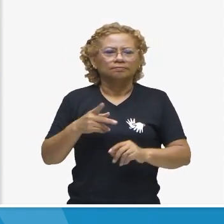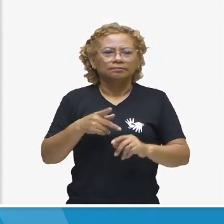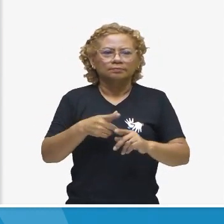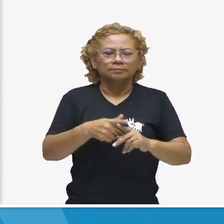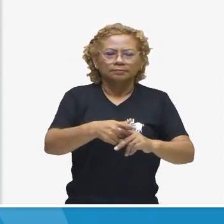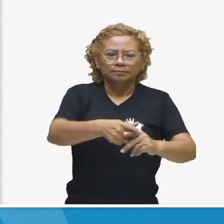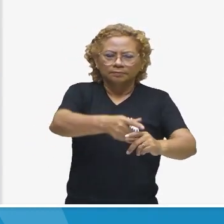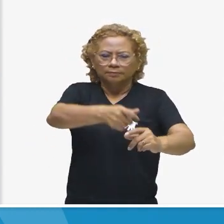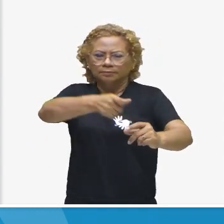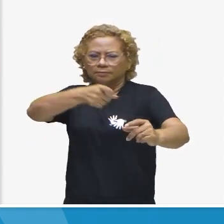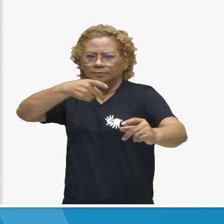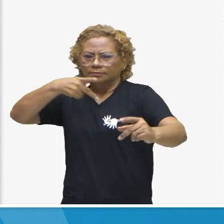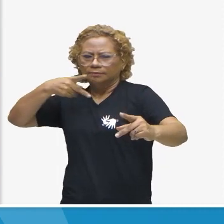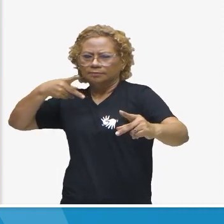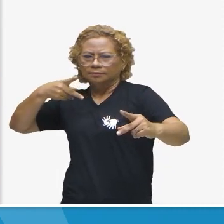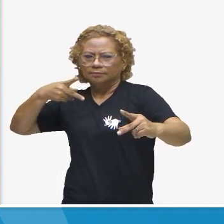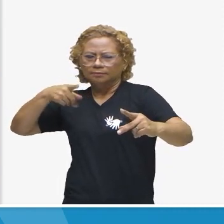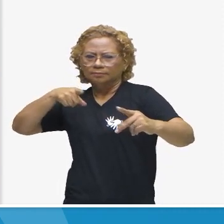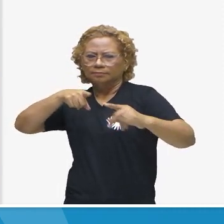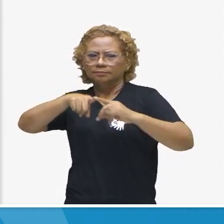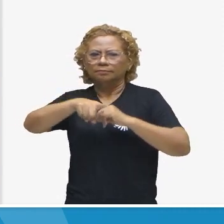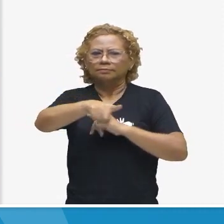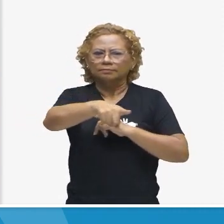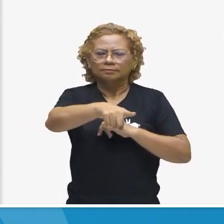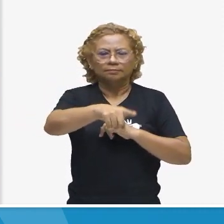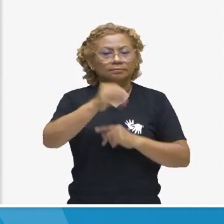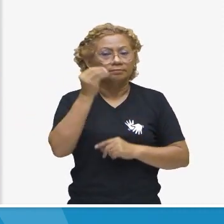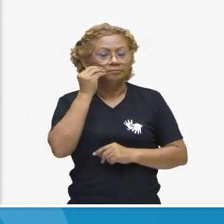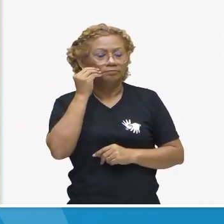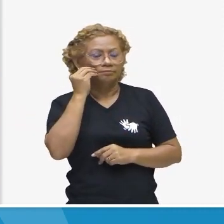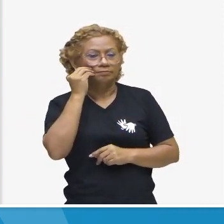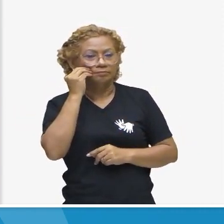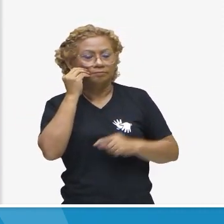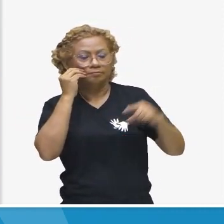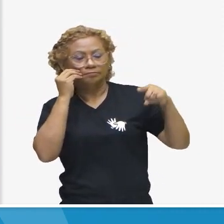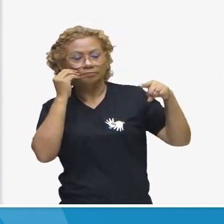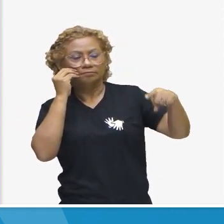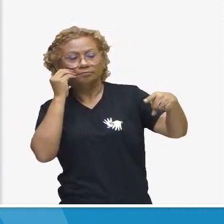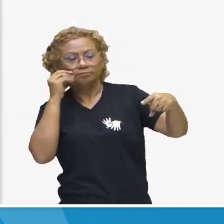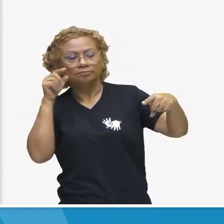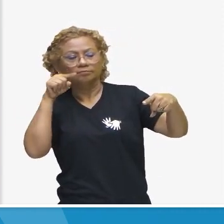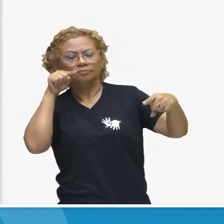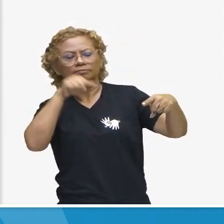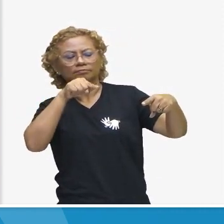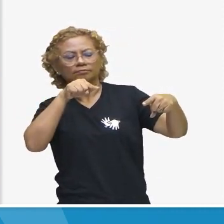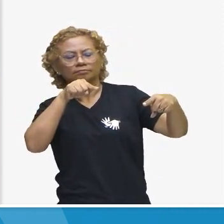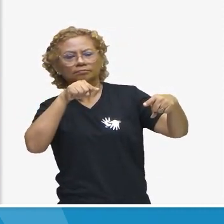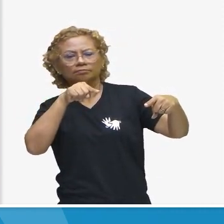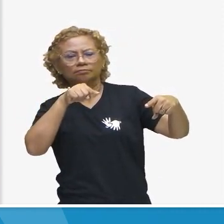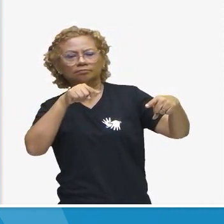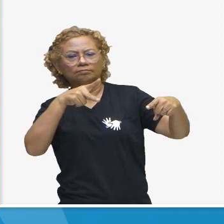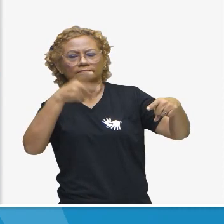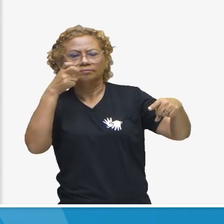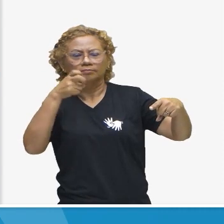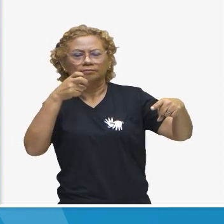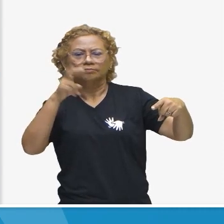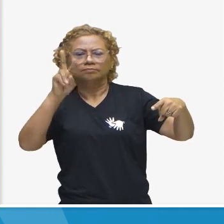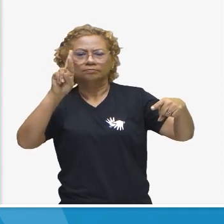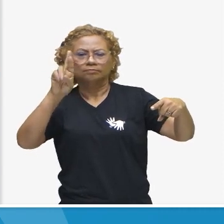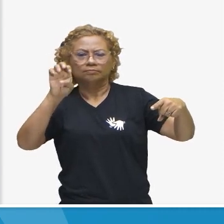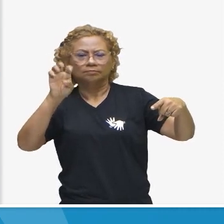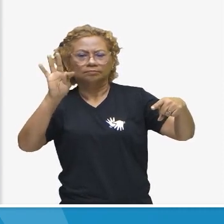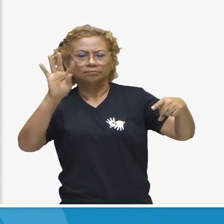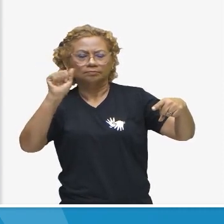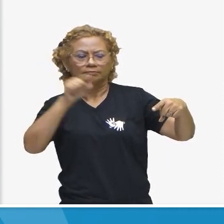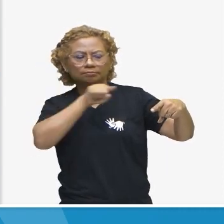lançada. Se eu olhar essa flecha de lado, né, eu vou ver uma reta, eu vou conseguir ver a trajetória